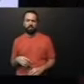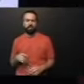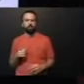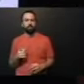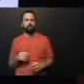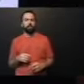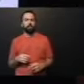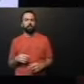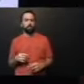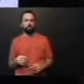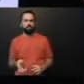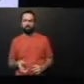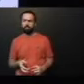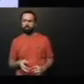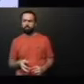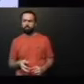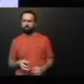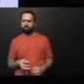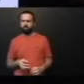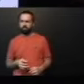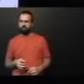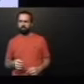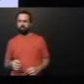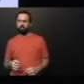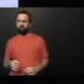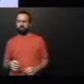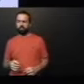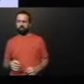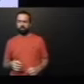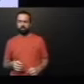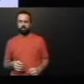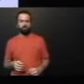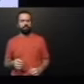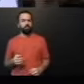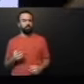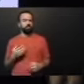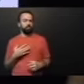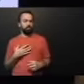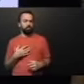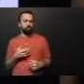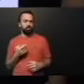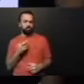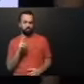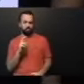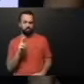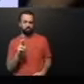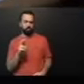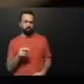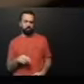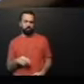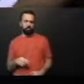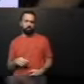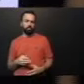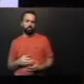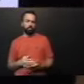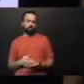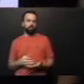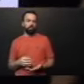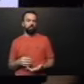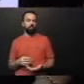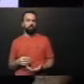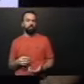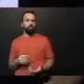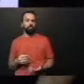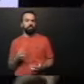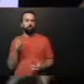interessado, pelo menos, em responder a quem você telefonou. Eu estou respondendo. Pela última vez, cavalheiro.